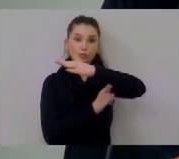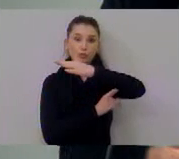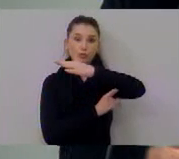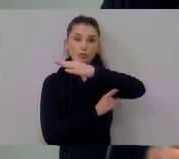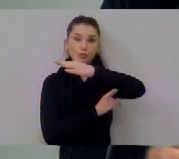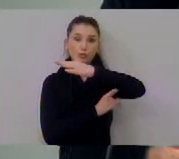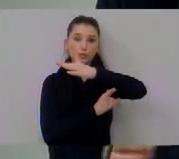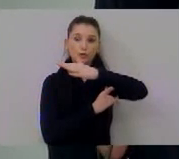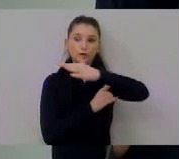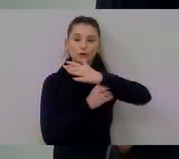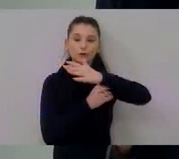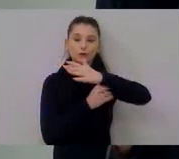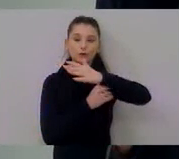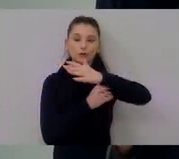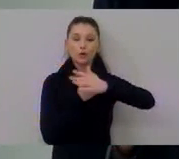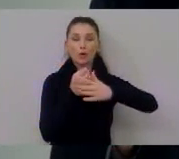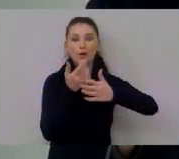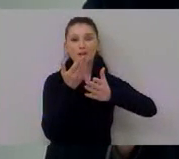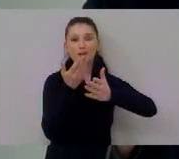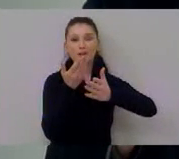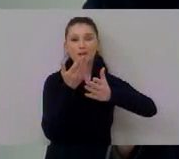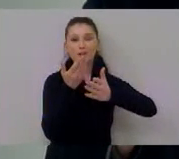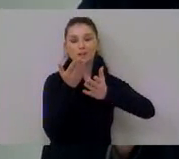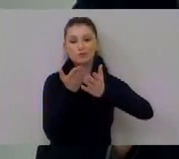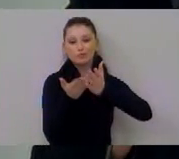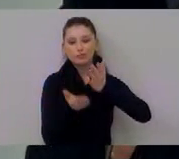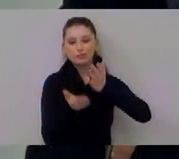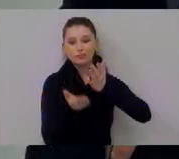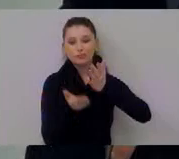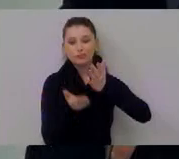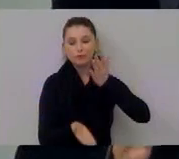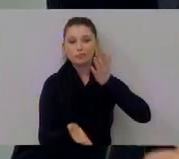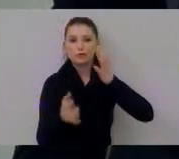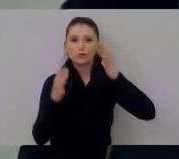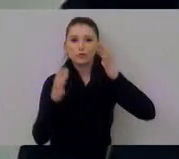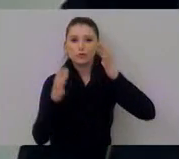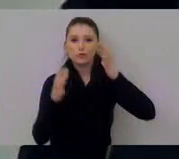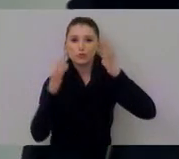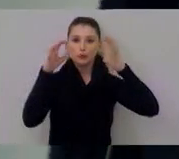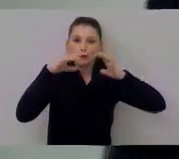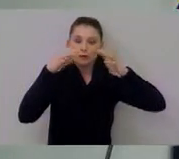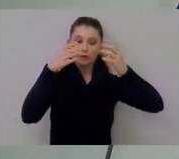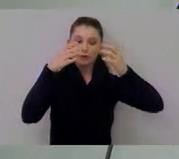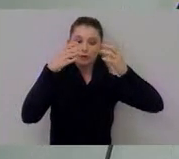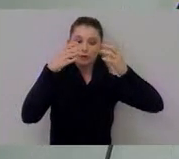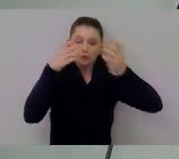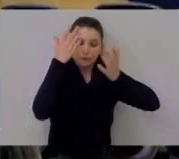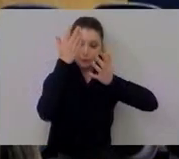problema. Então precisamos de mais agilidade, sim.